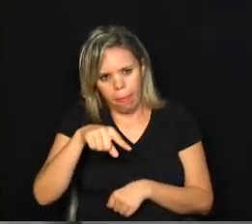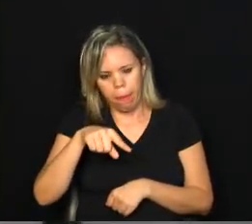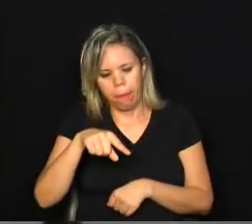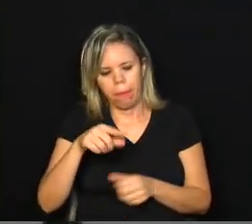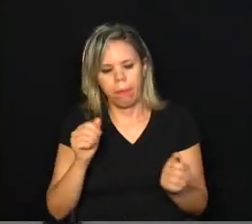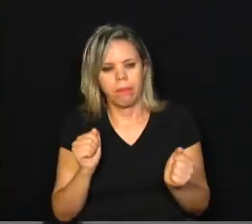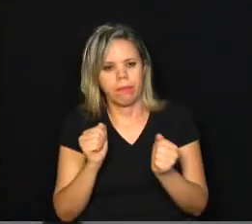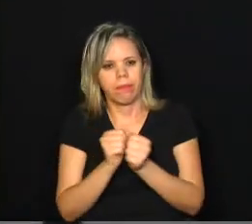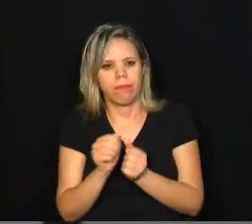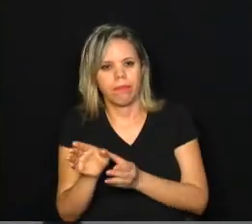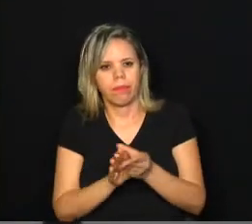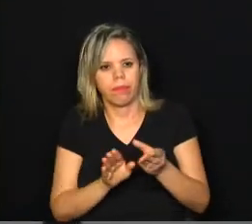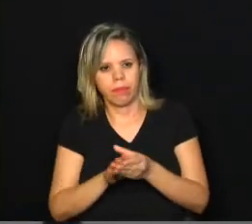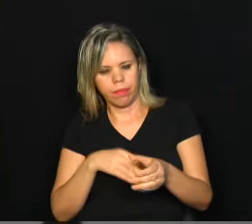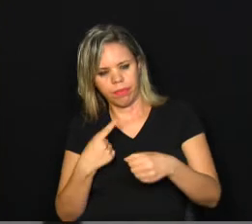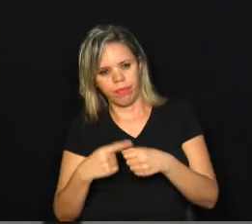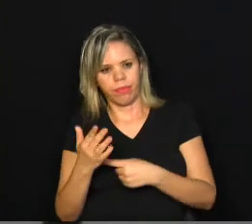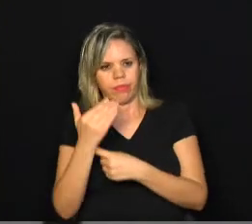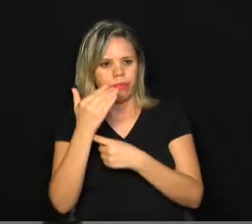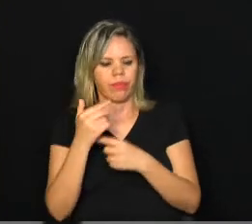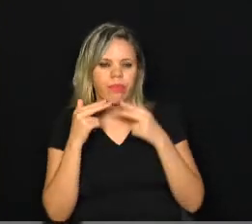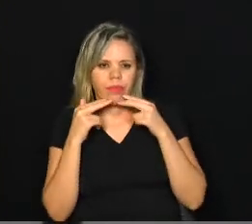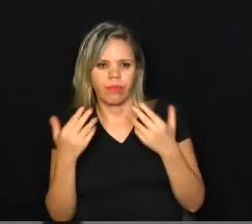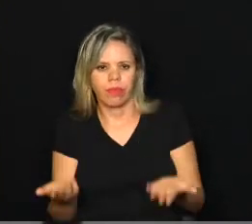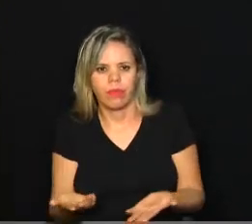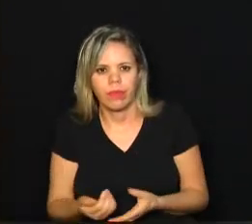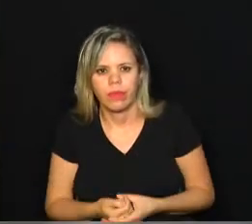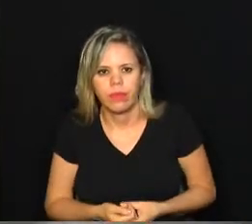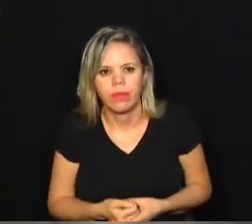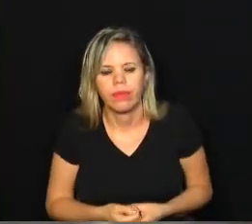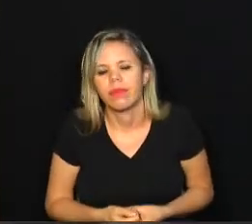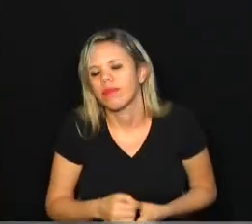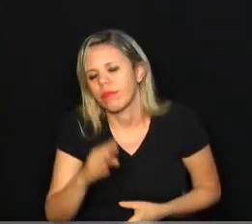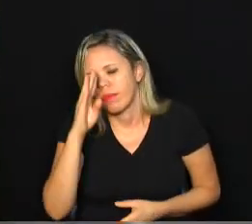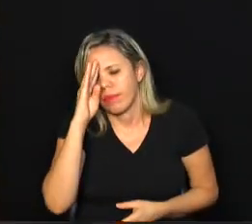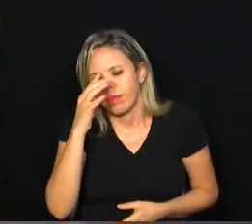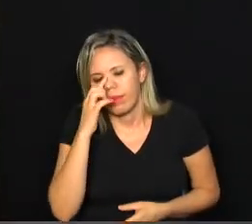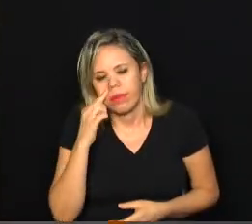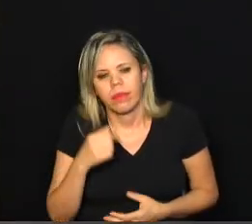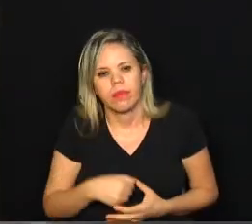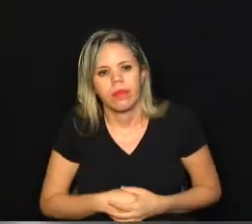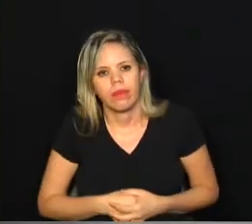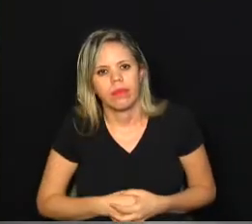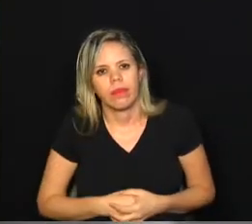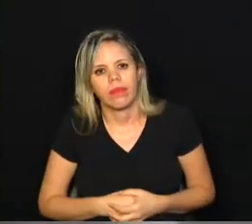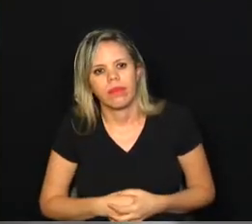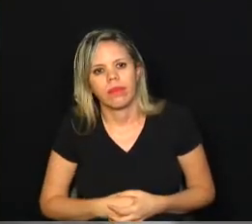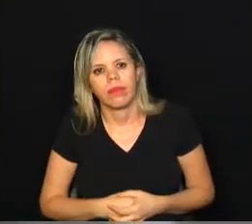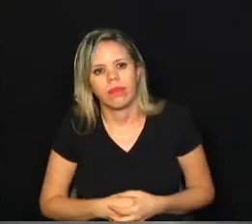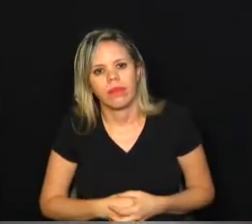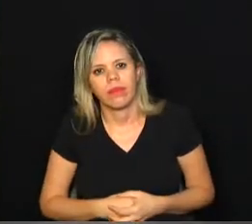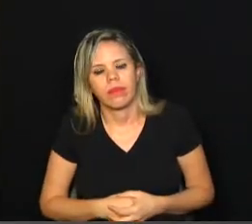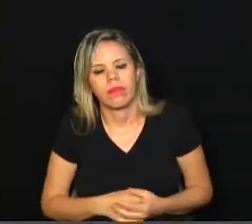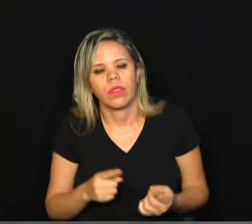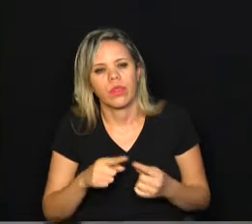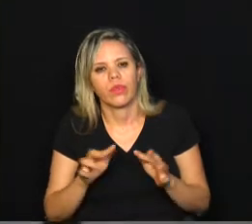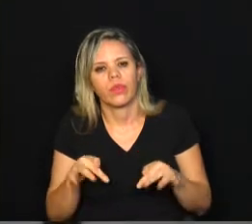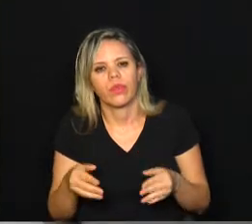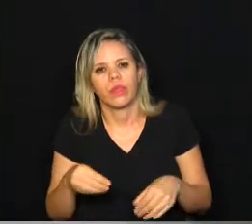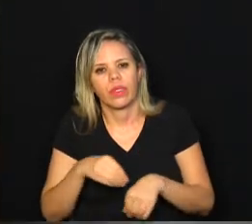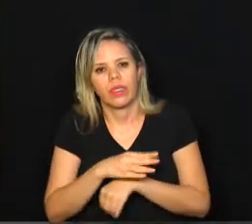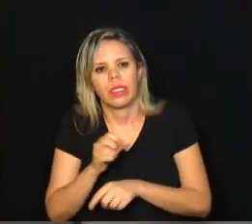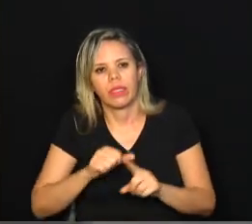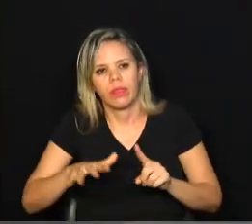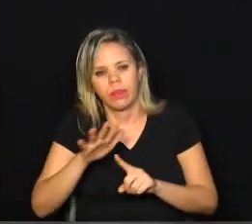junto com o Conselho Municipal de Ciência, Tecnologia e Inovação, né, é fundamental, inclusive no ponto final, para trazer até a